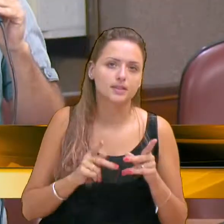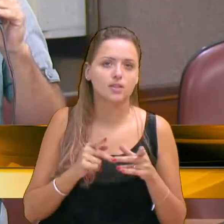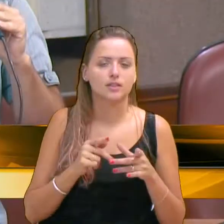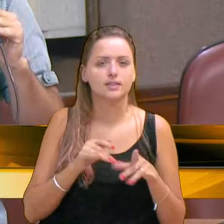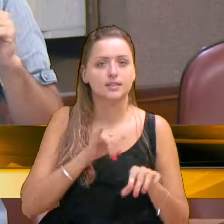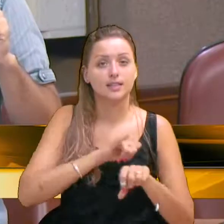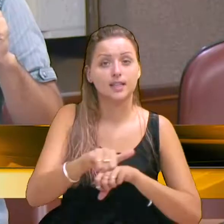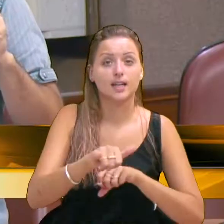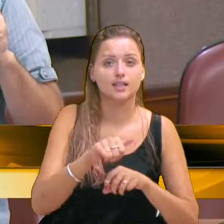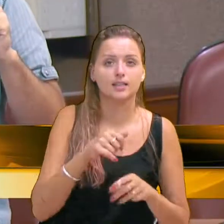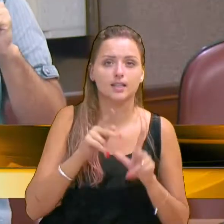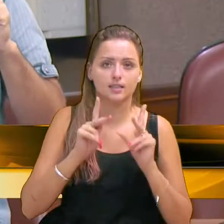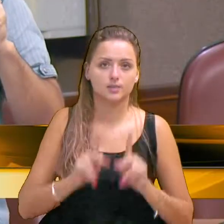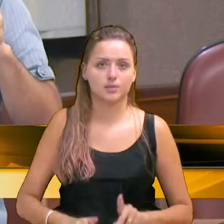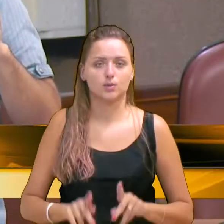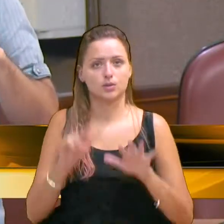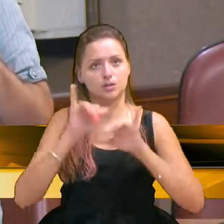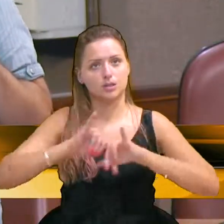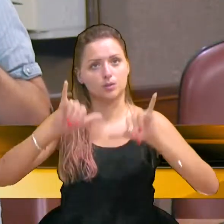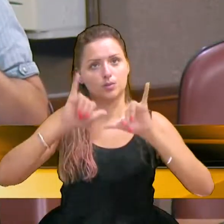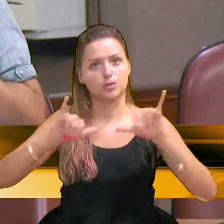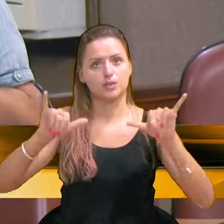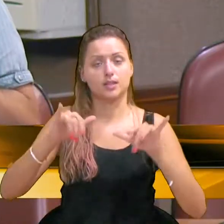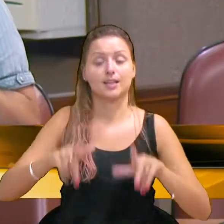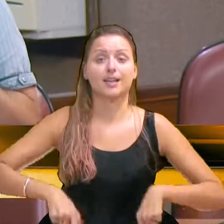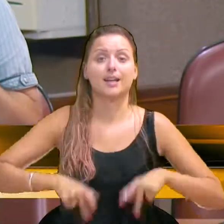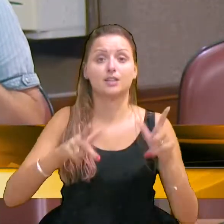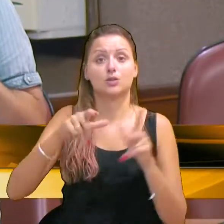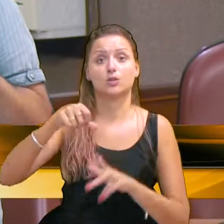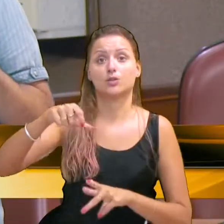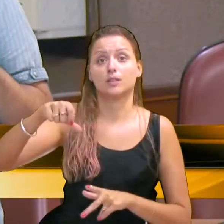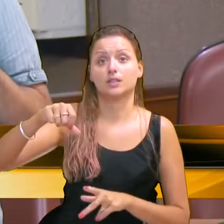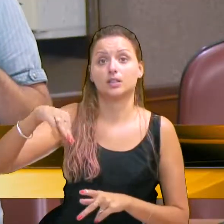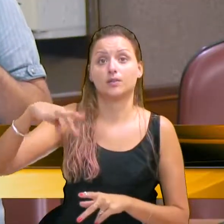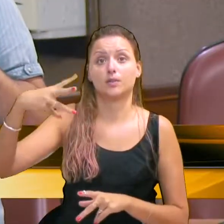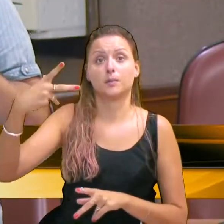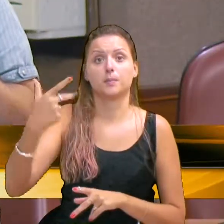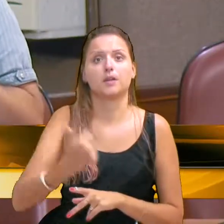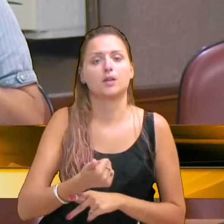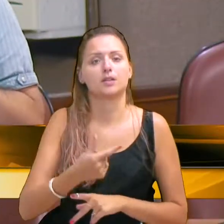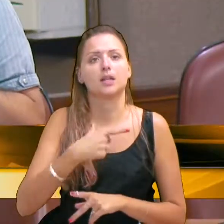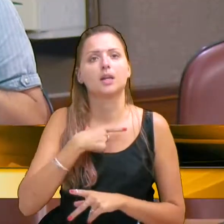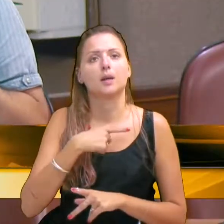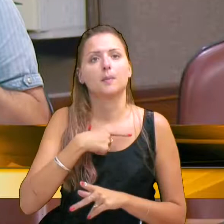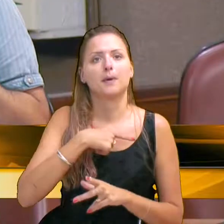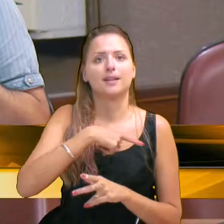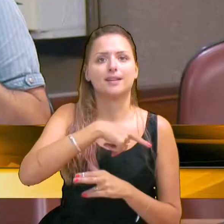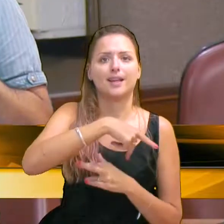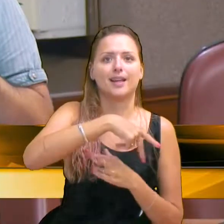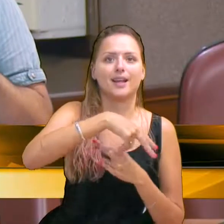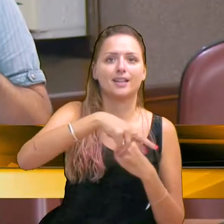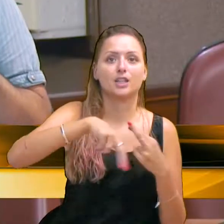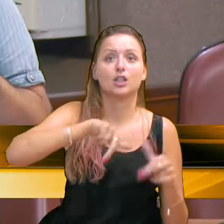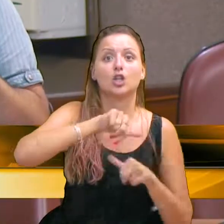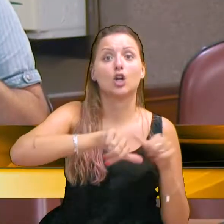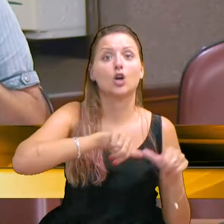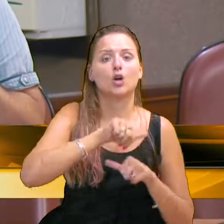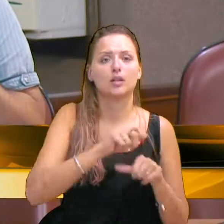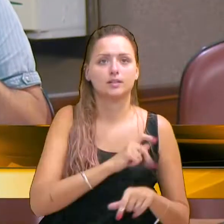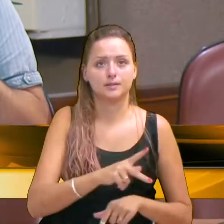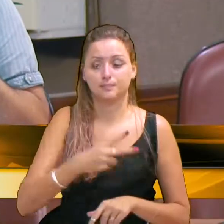serem ludibriadas com essa propaganda que custou 99 milhões dos cofres públicos. Para quê? Para ter reforma da nossa Previdência.